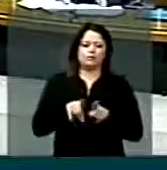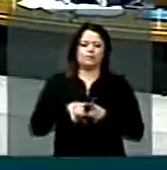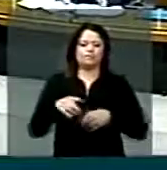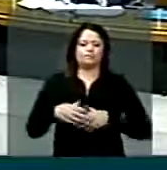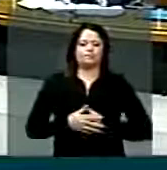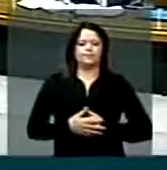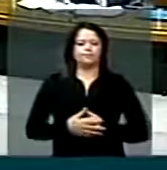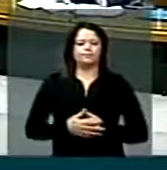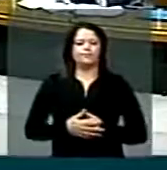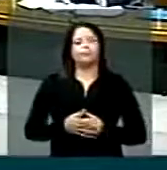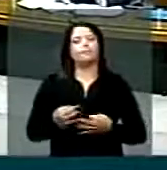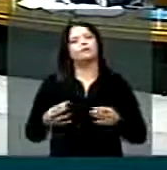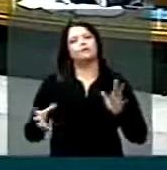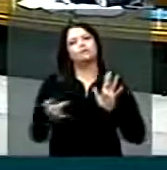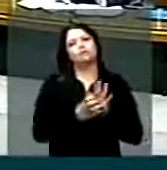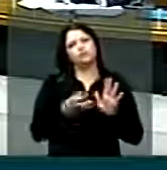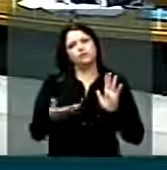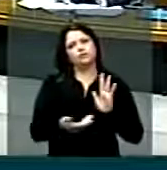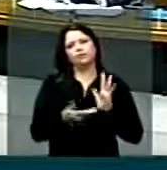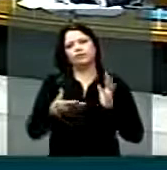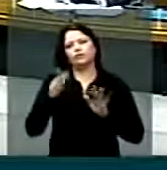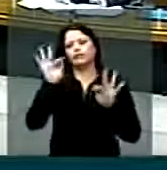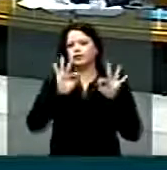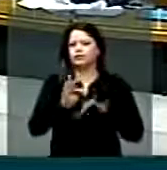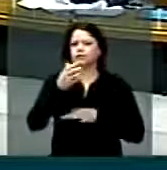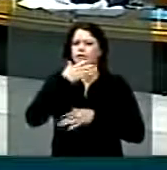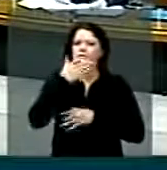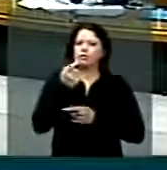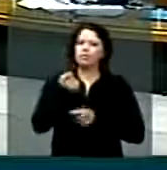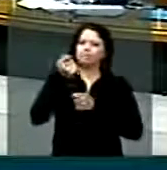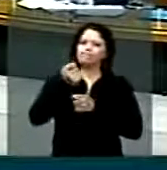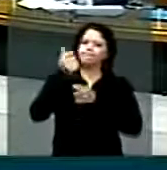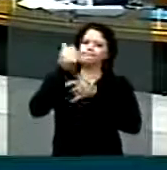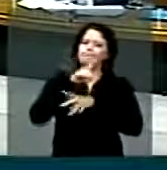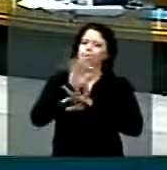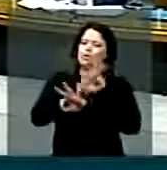Também aos servidores da casa, um Feliz Natal e um próspero Ano Novo. Obrigado. Eu quero